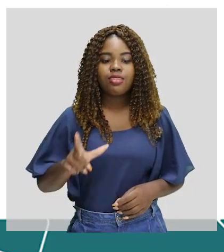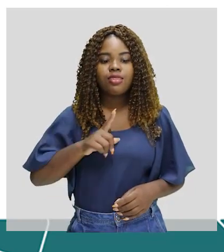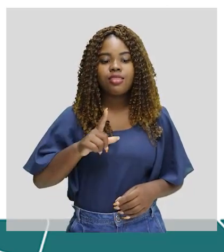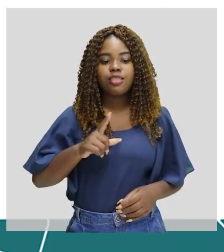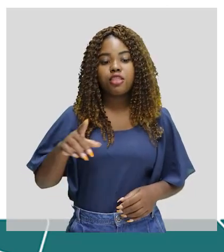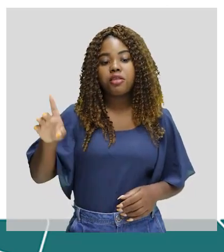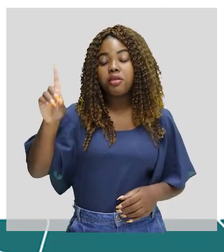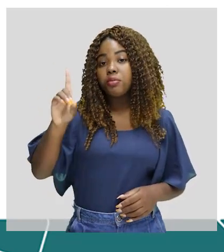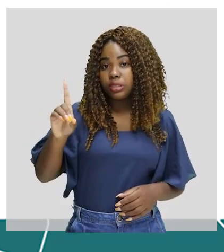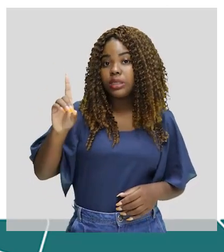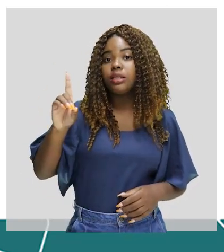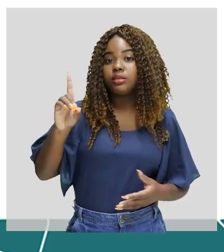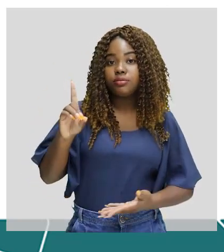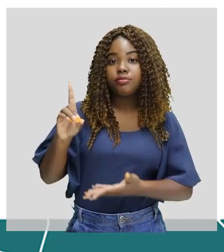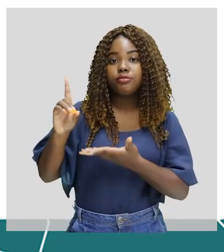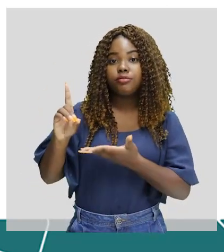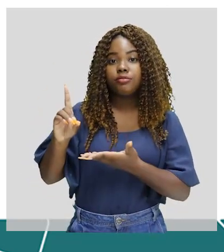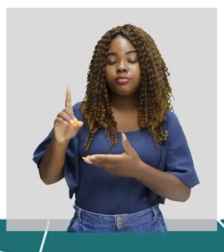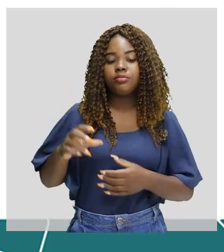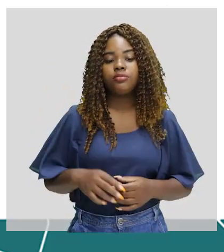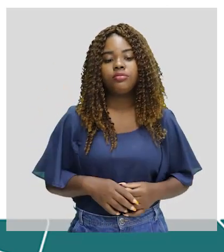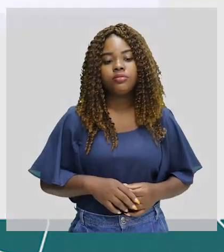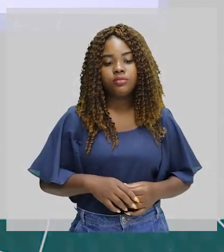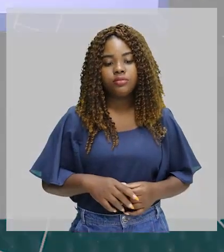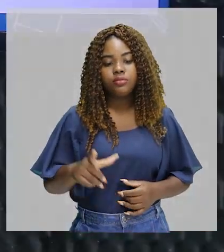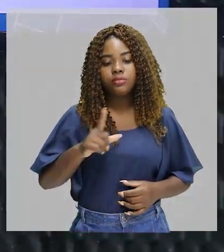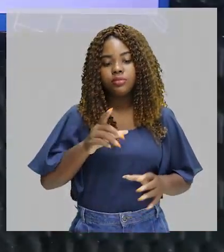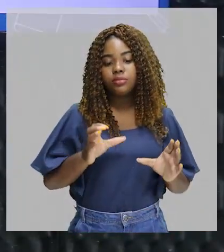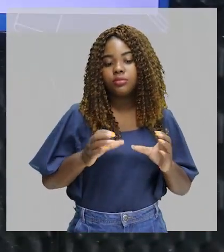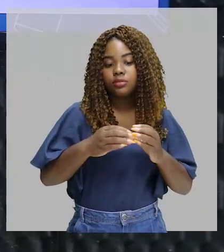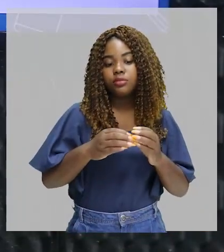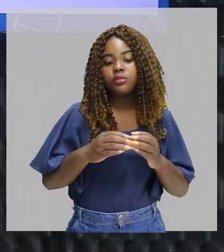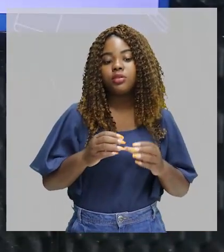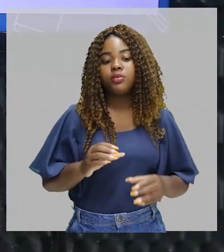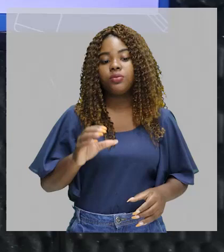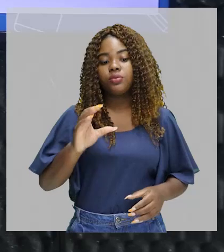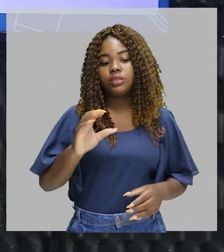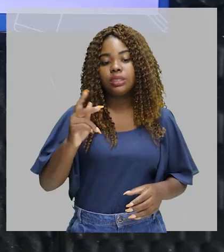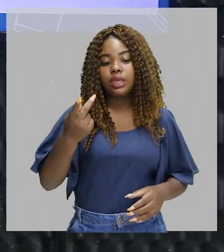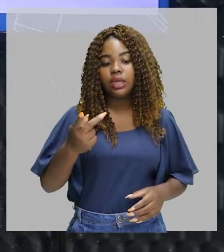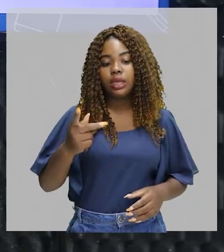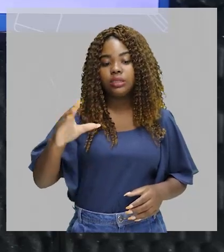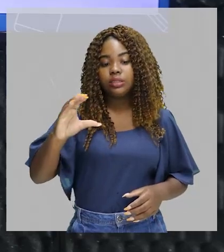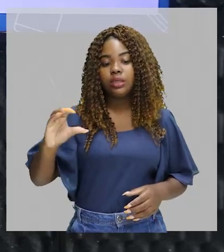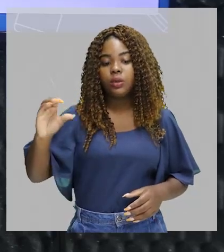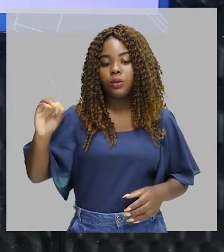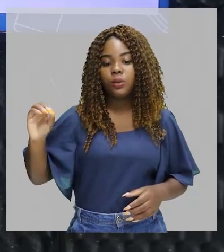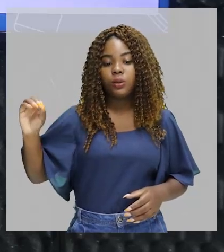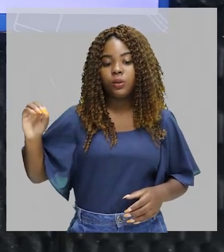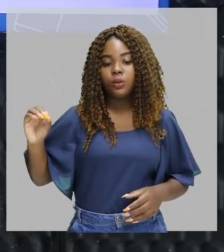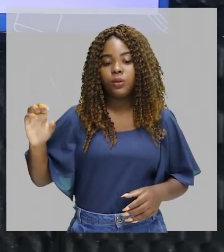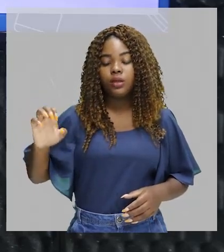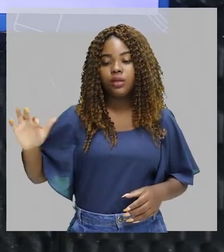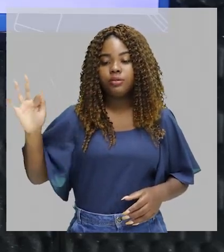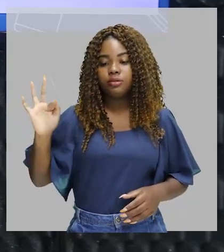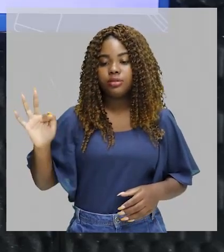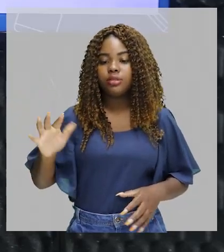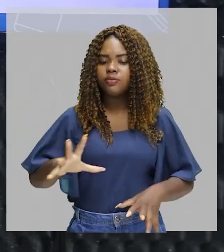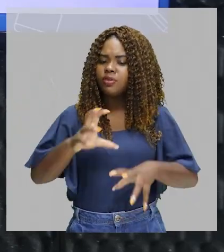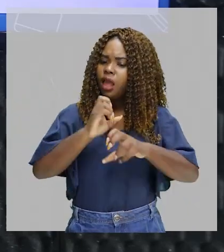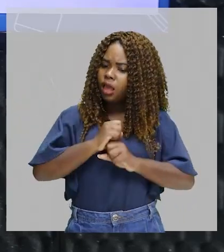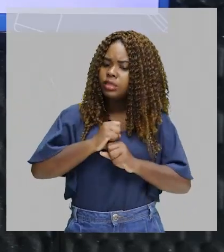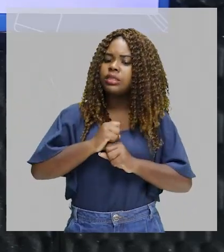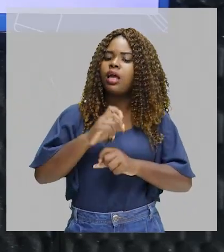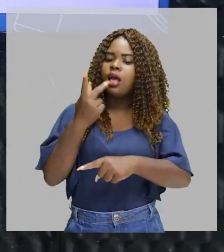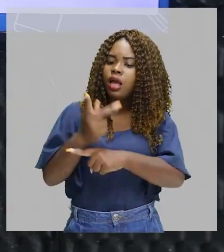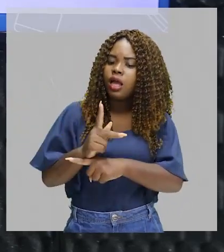Alternativa, a letra D. Então, nós temos aqui o grupo acetato, ele vai estar recebendo o hidrogênio